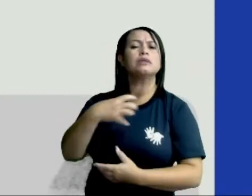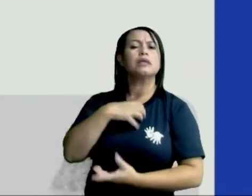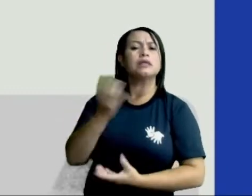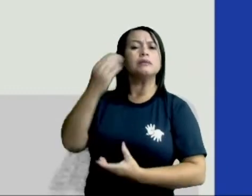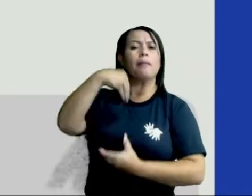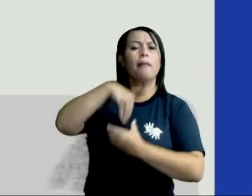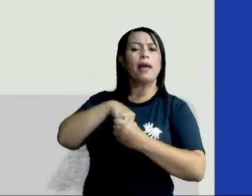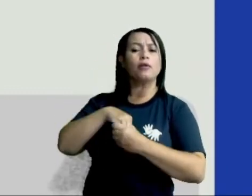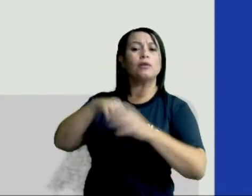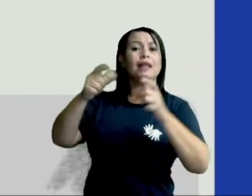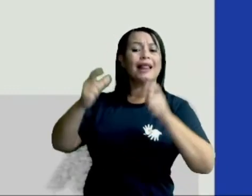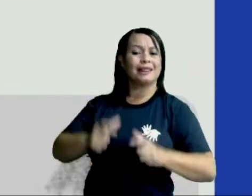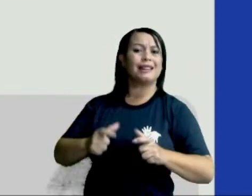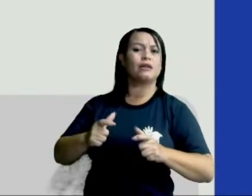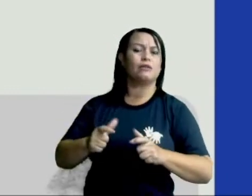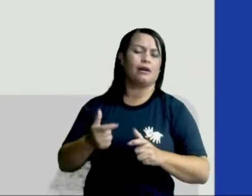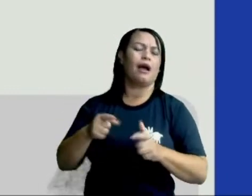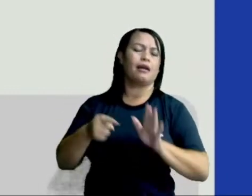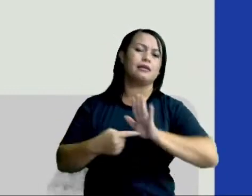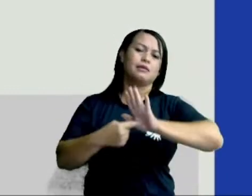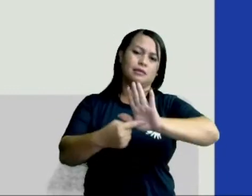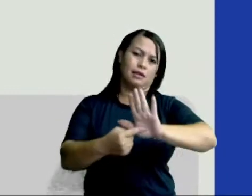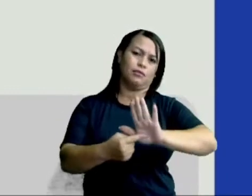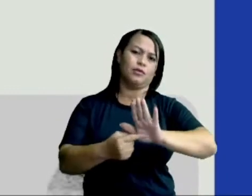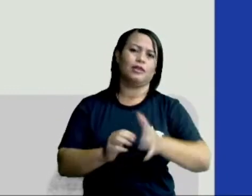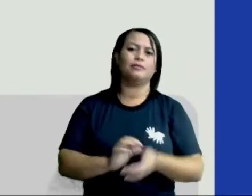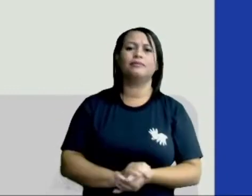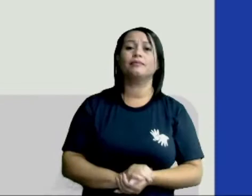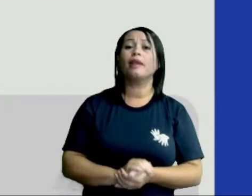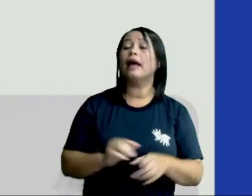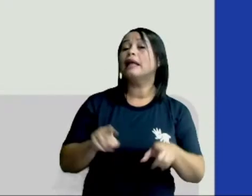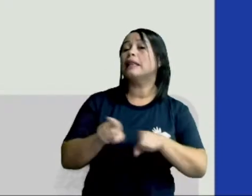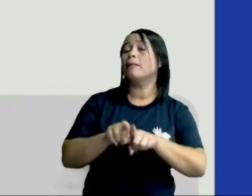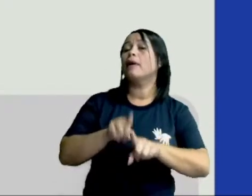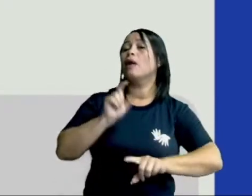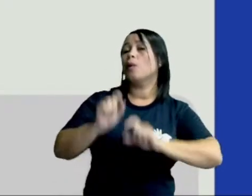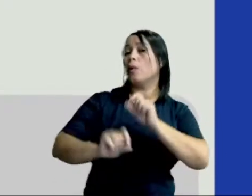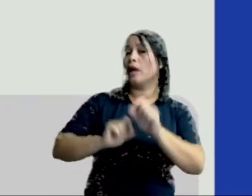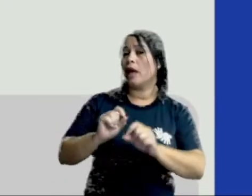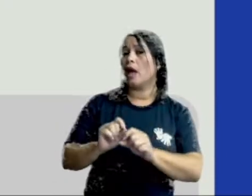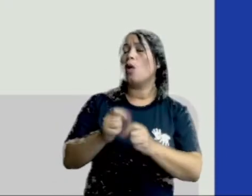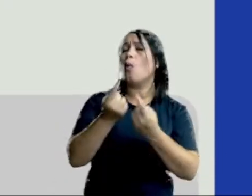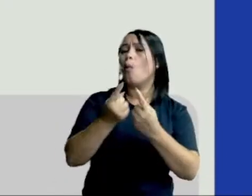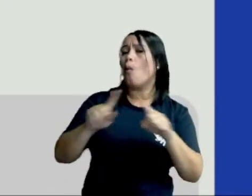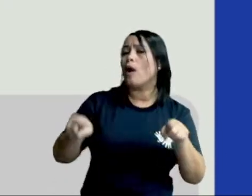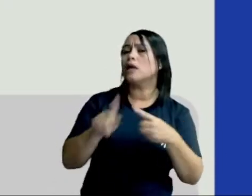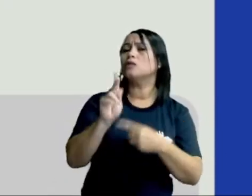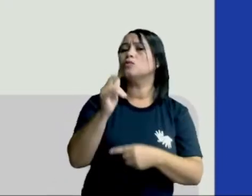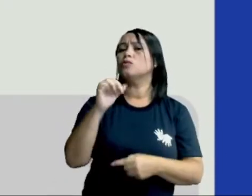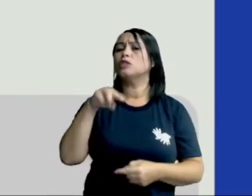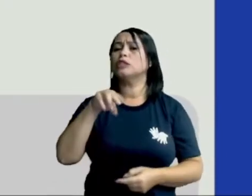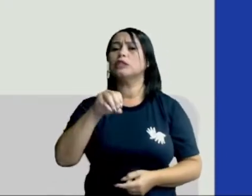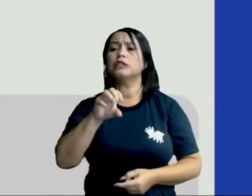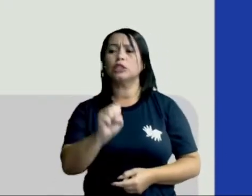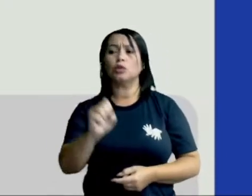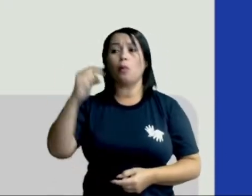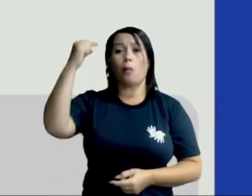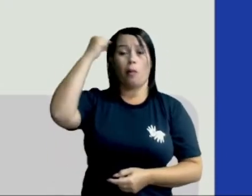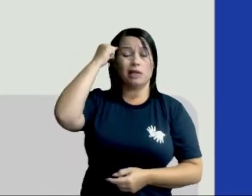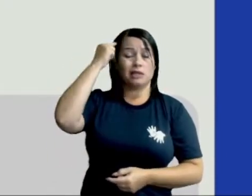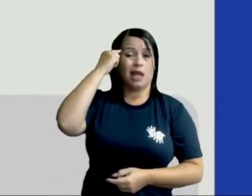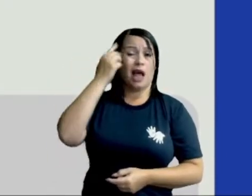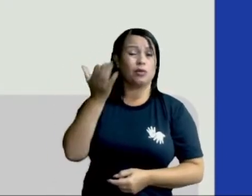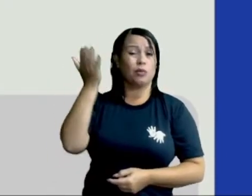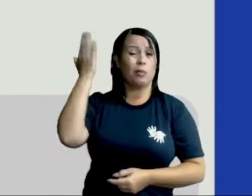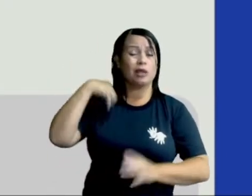amor ao local que está sendo apresentado. Então, quando os hinos são pensados lá